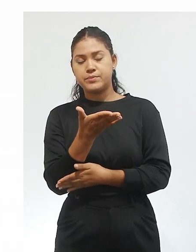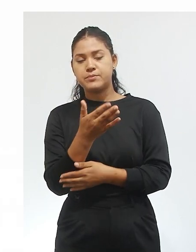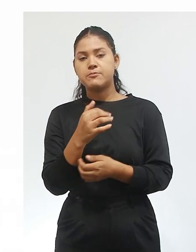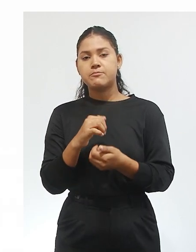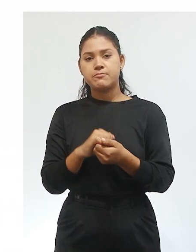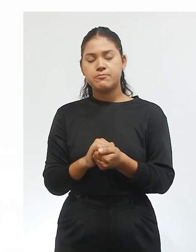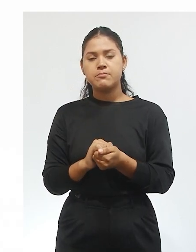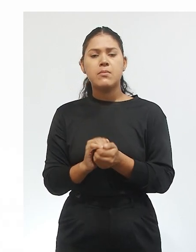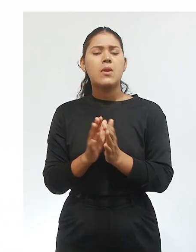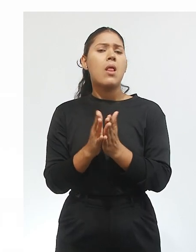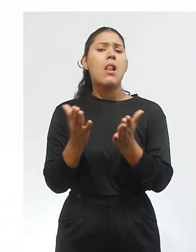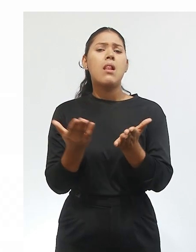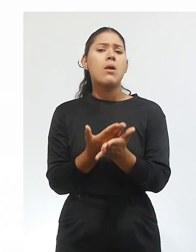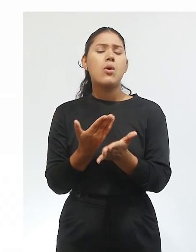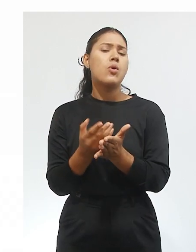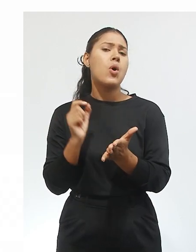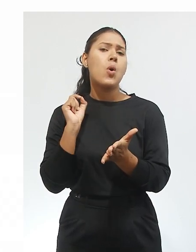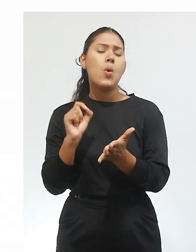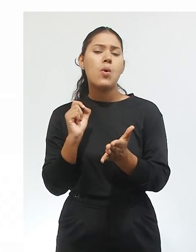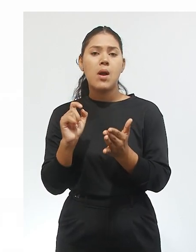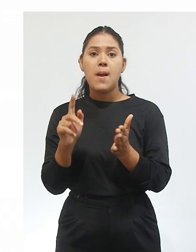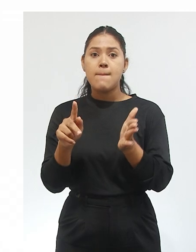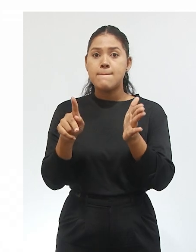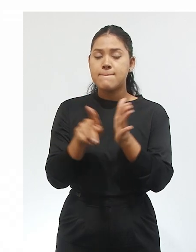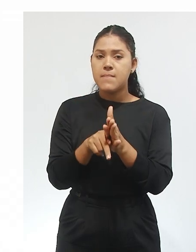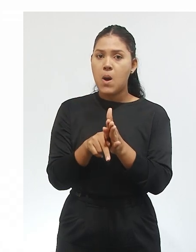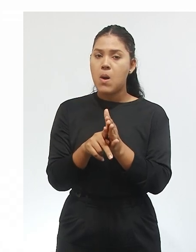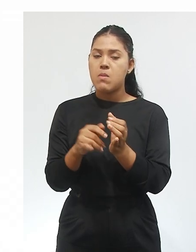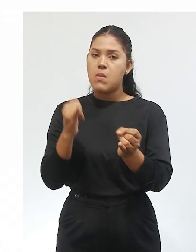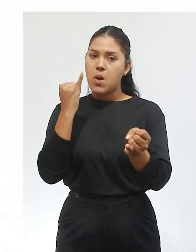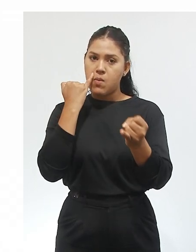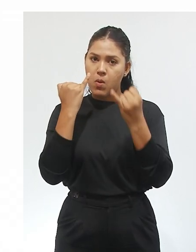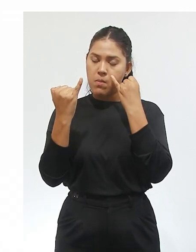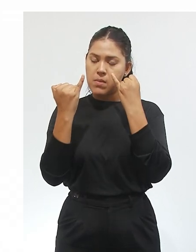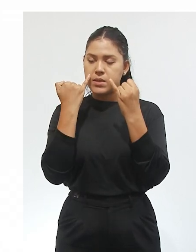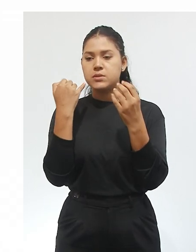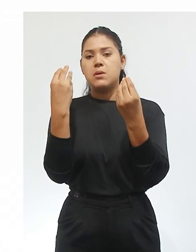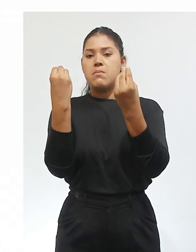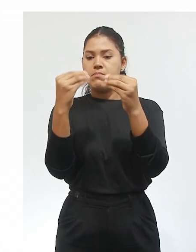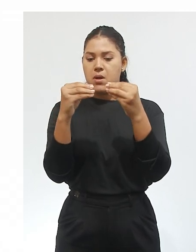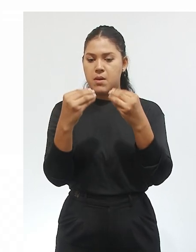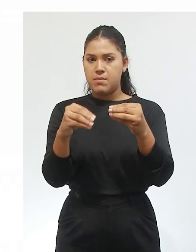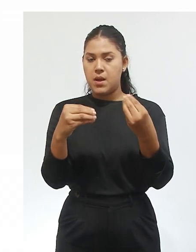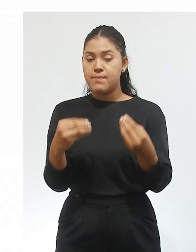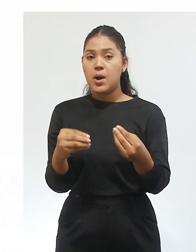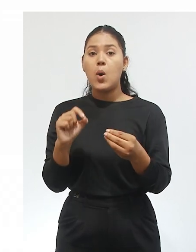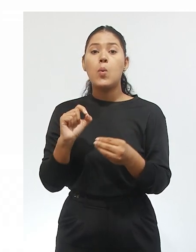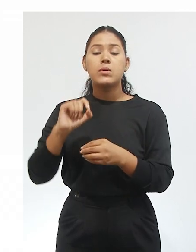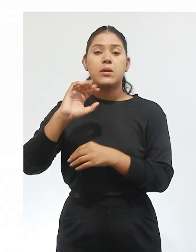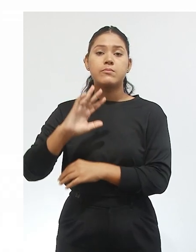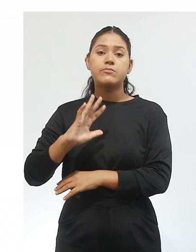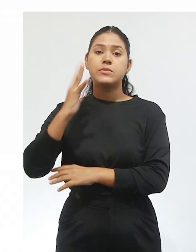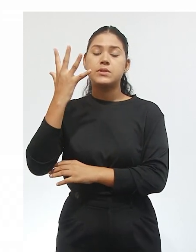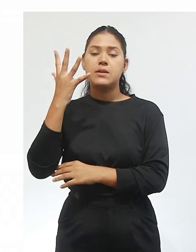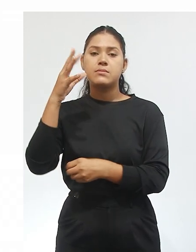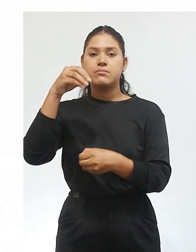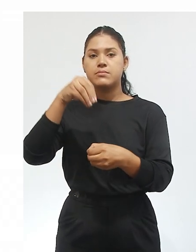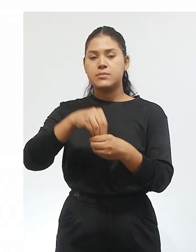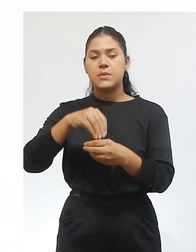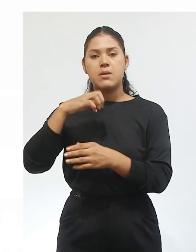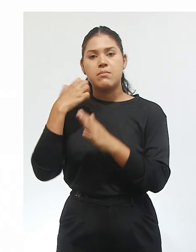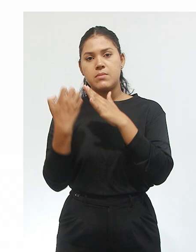livro diário nada mais é do que aquele livro que ele é realmente toda empresa, com aquelas duas exceções que eu já